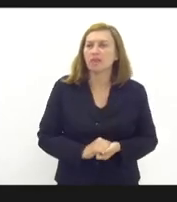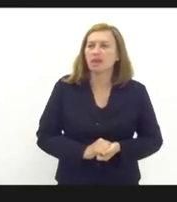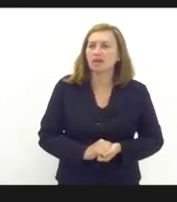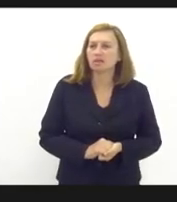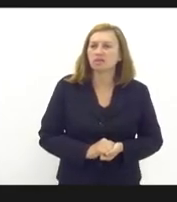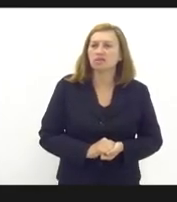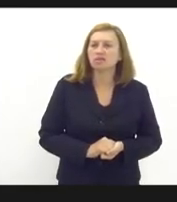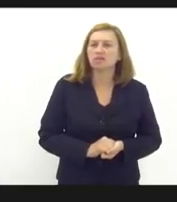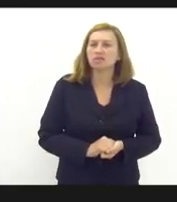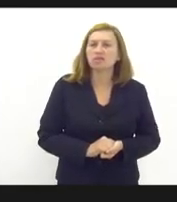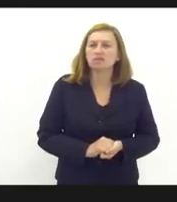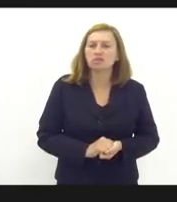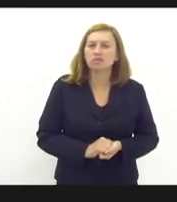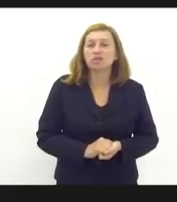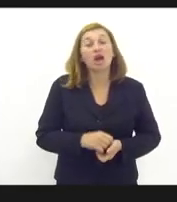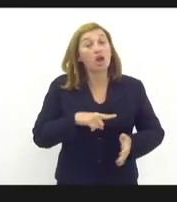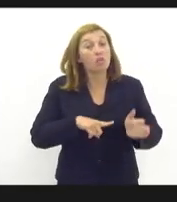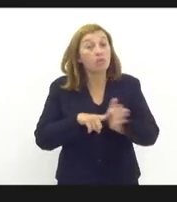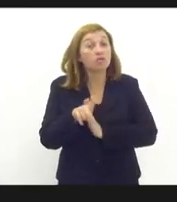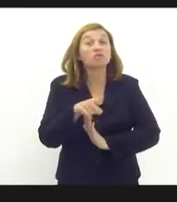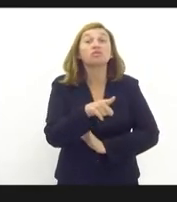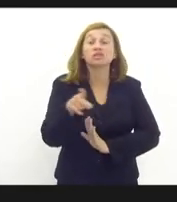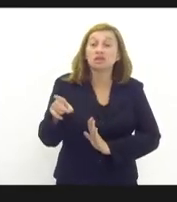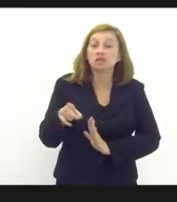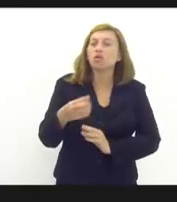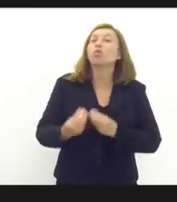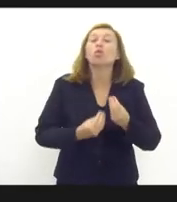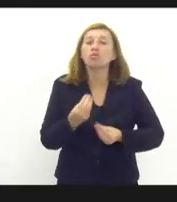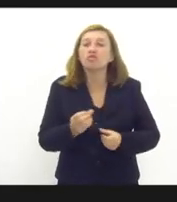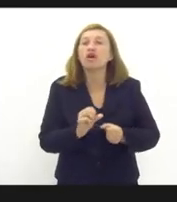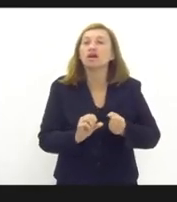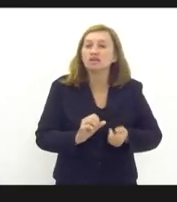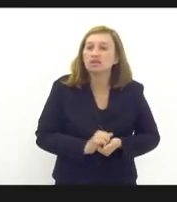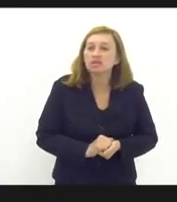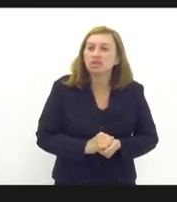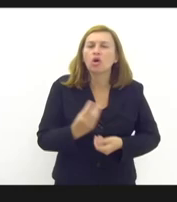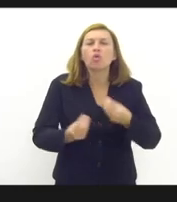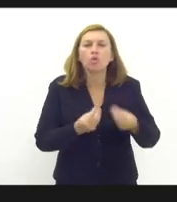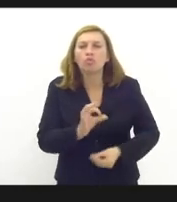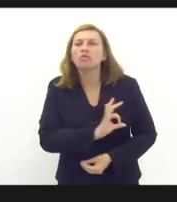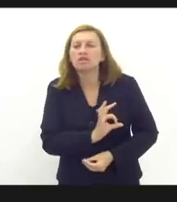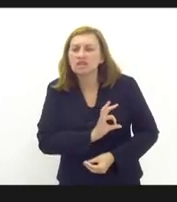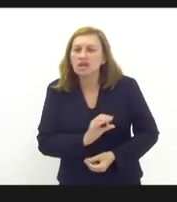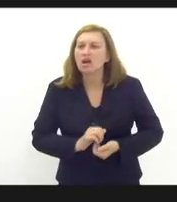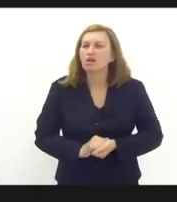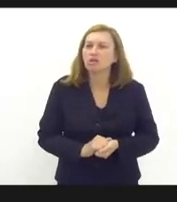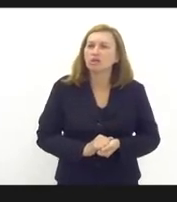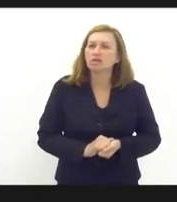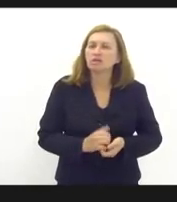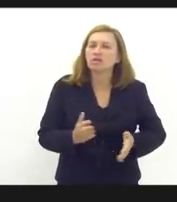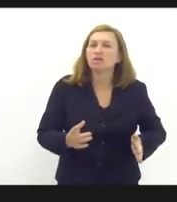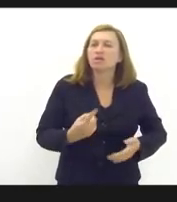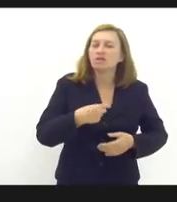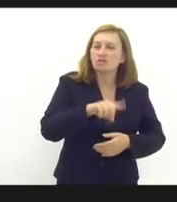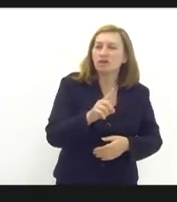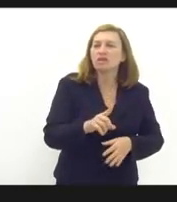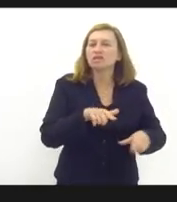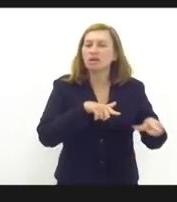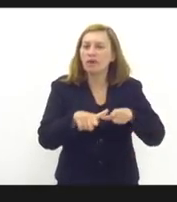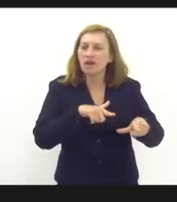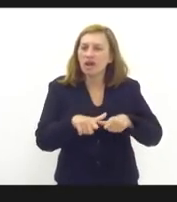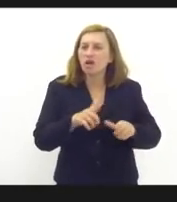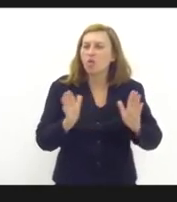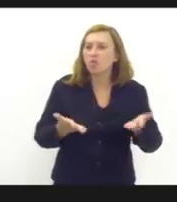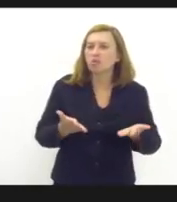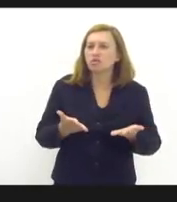lança mísseis. E aí eu pergunto a vocês, como é que faz? Como é que o nosso policial hoje tem estímulo para ir para a rua trabalhar? Hoje nós temos vários policiais que